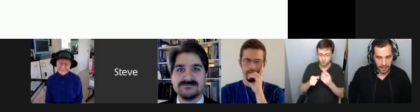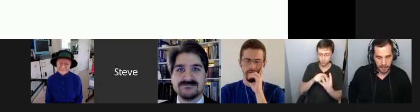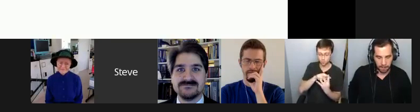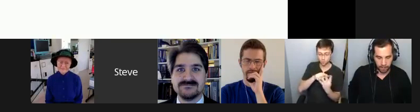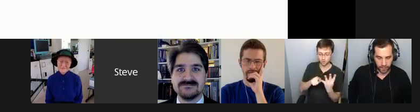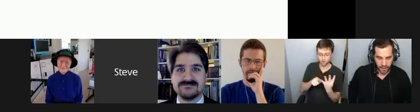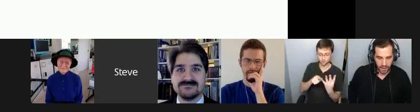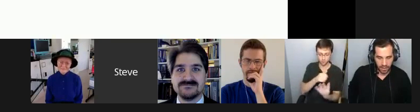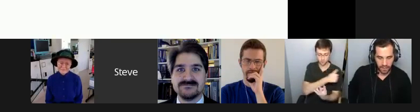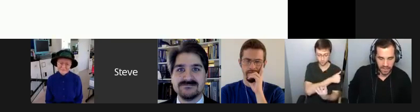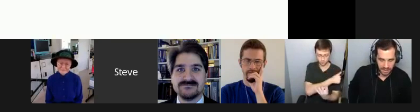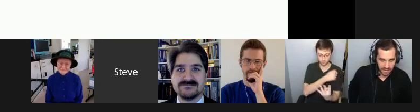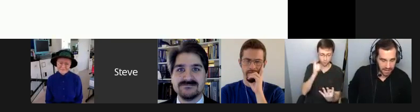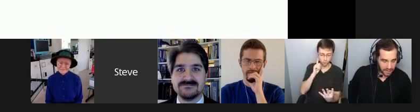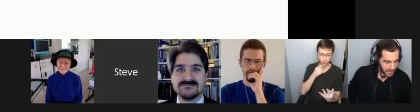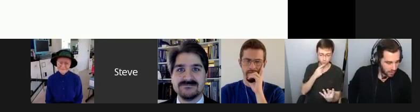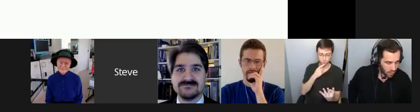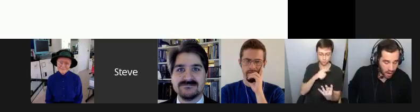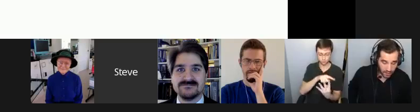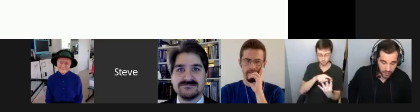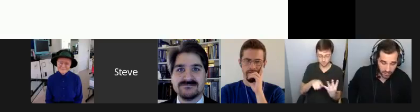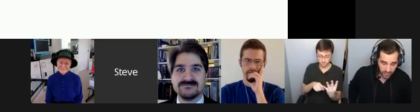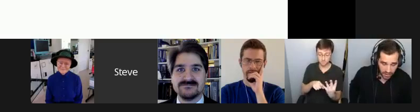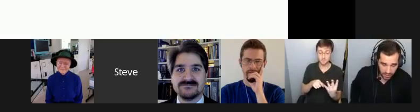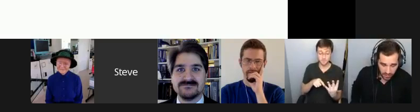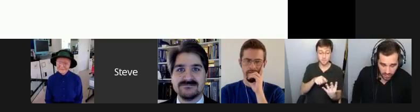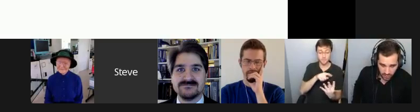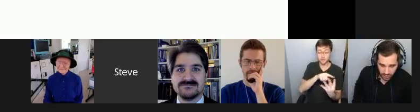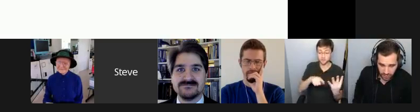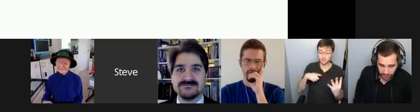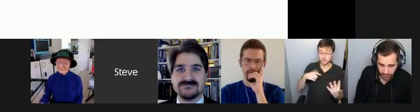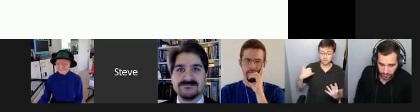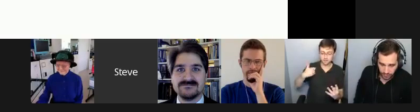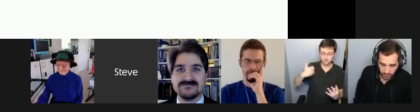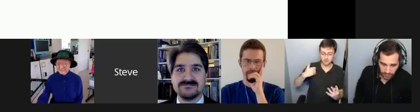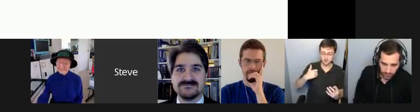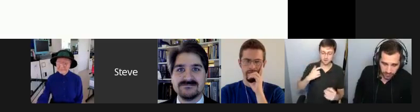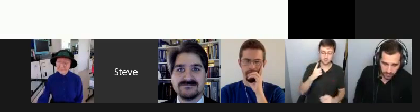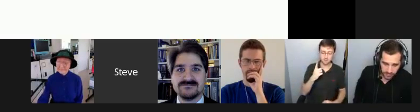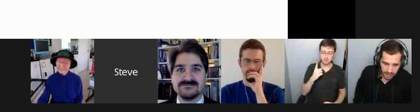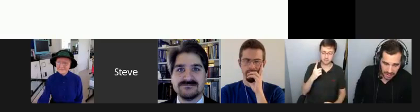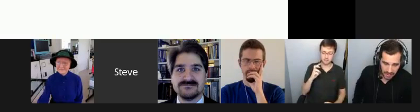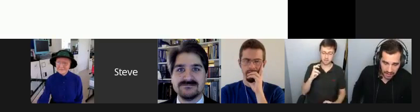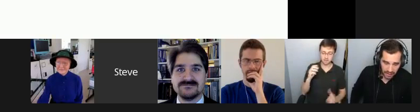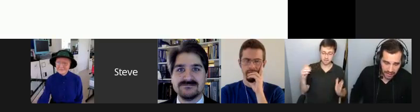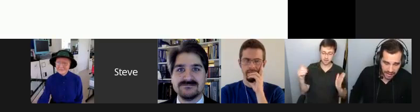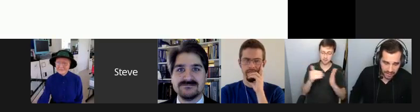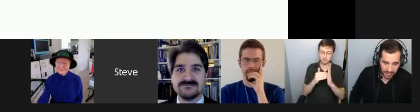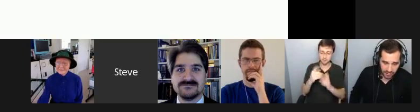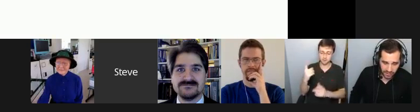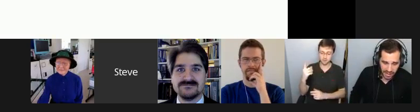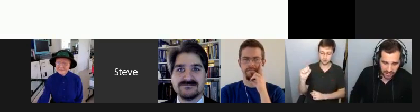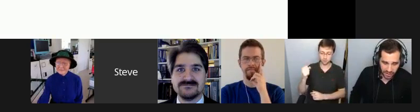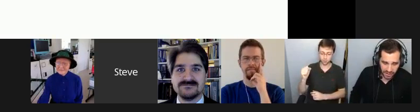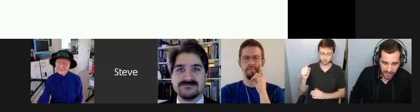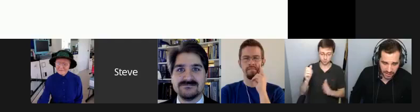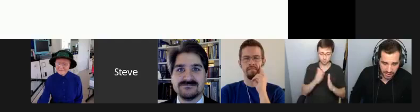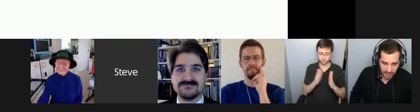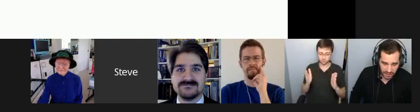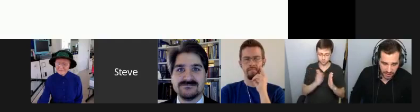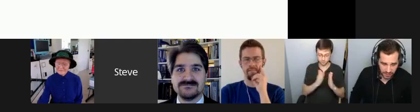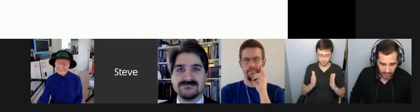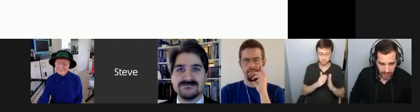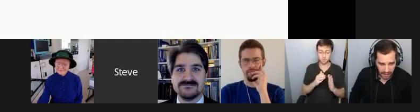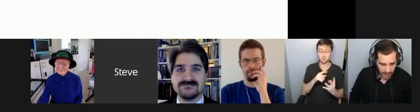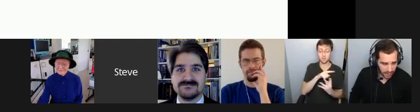sinais. E eu fiz a entrevista com 4 sujeitos surdos, né, de idade